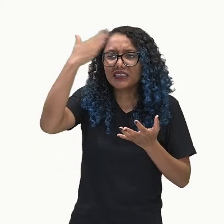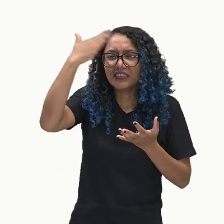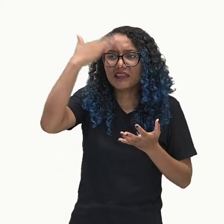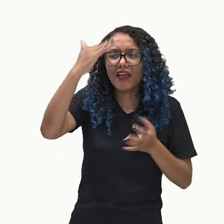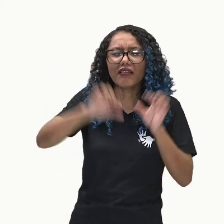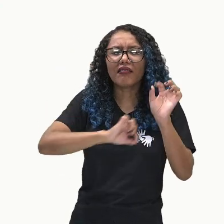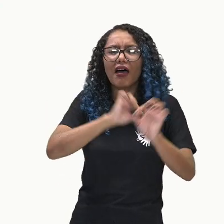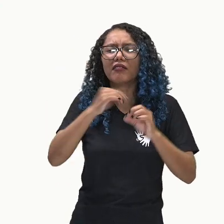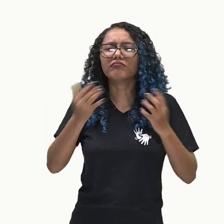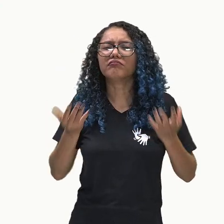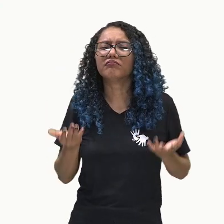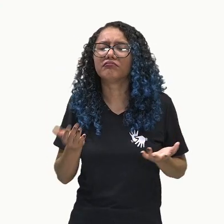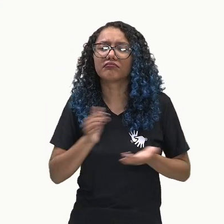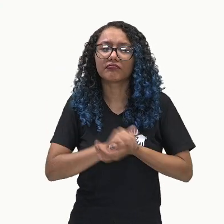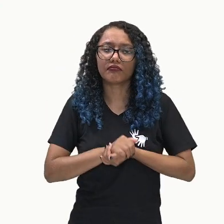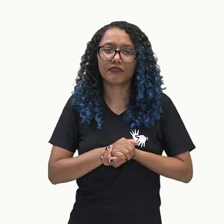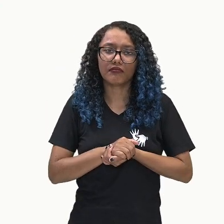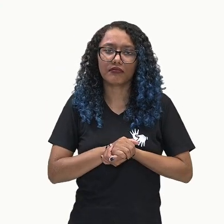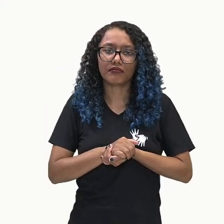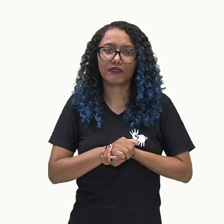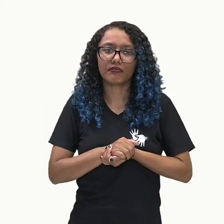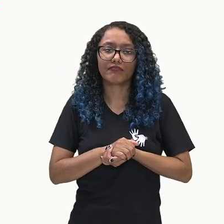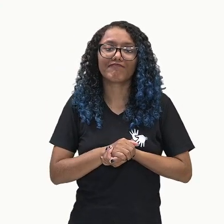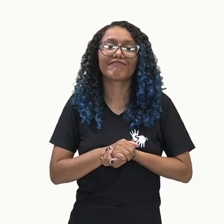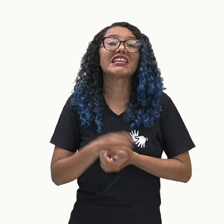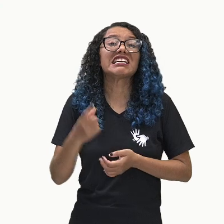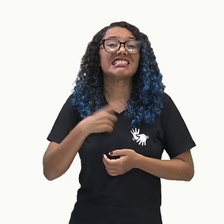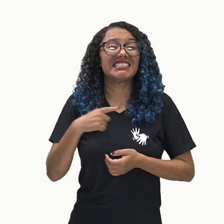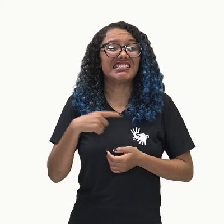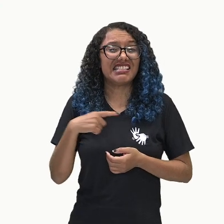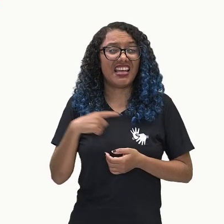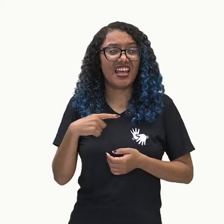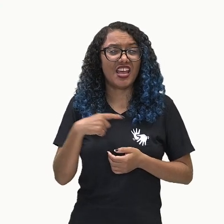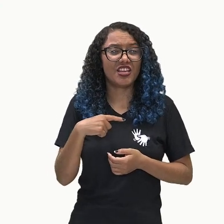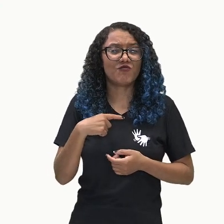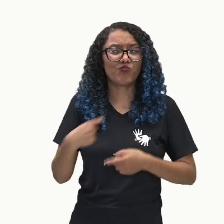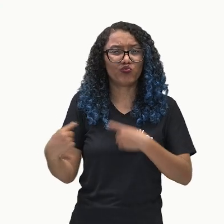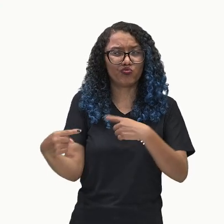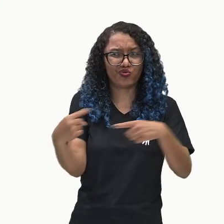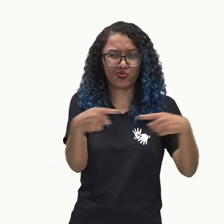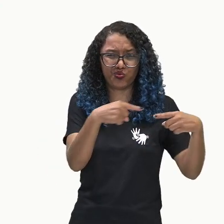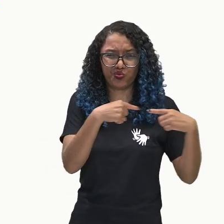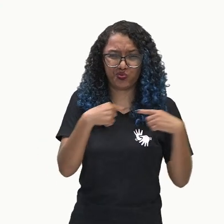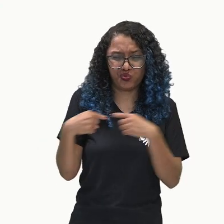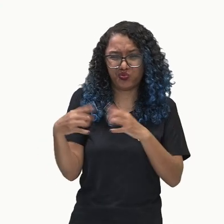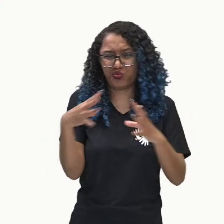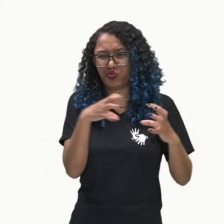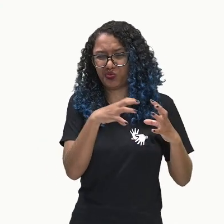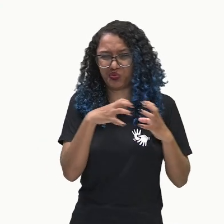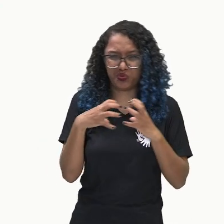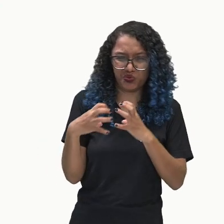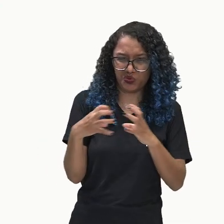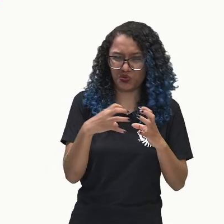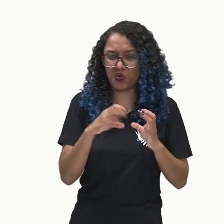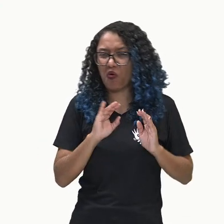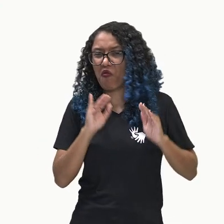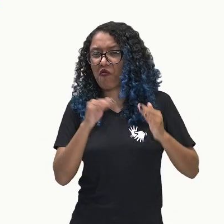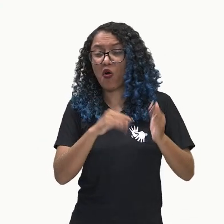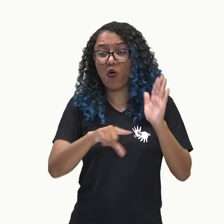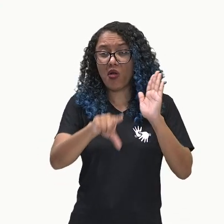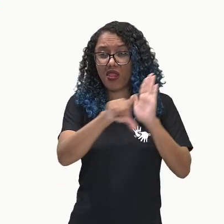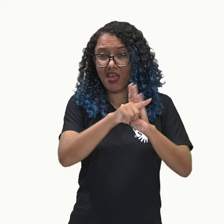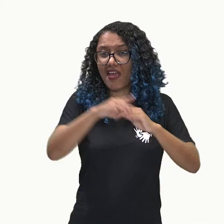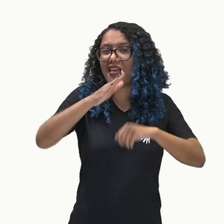É exatamente as brigas que vão estar dentro dessas leis aí